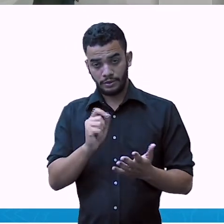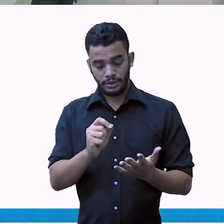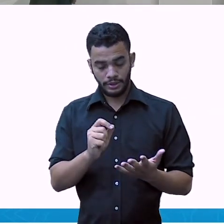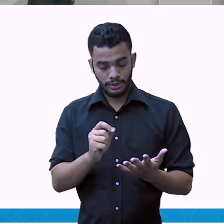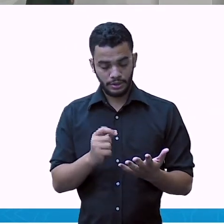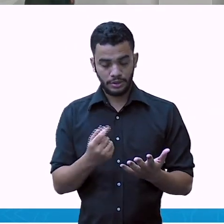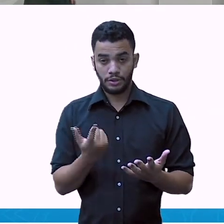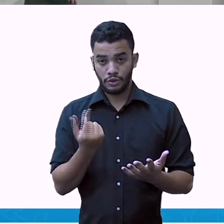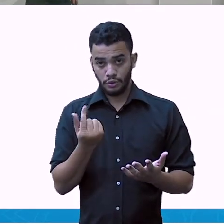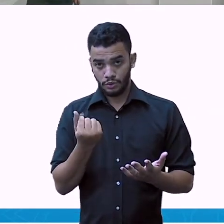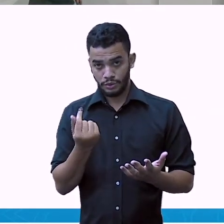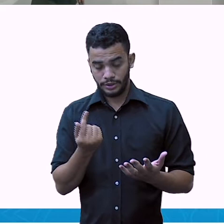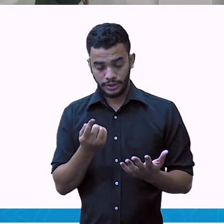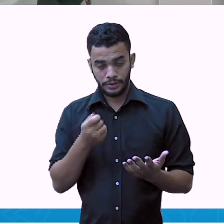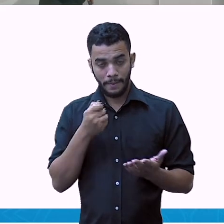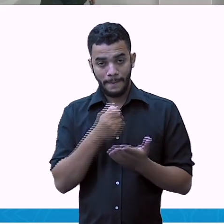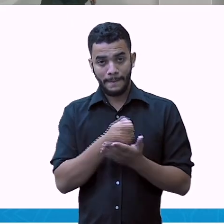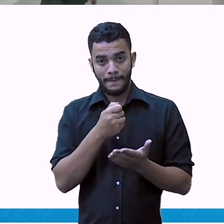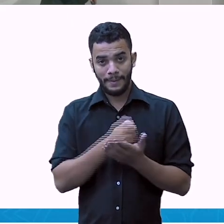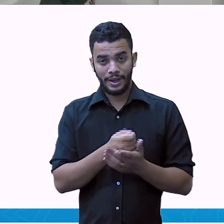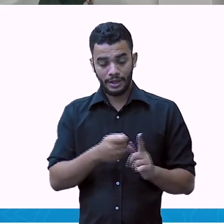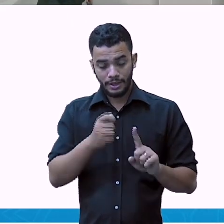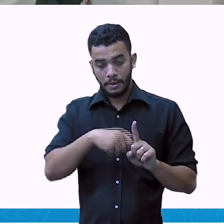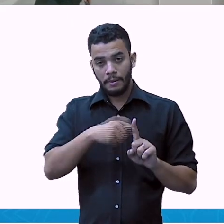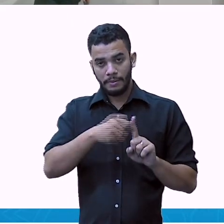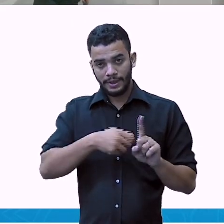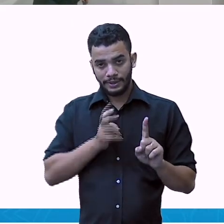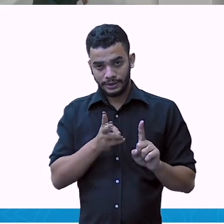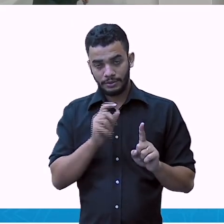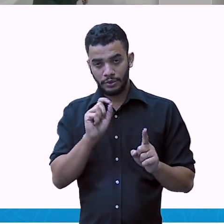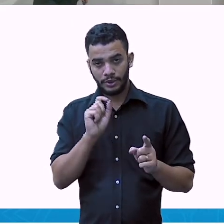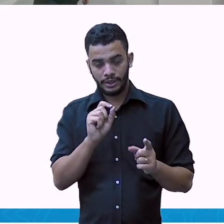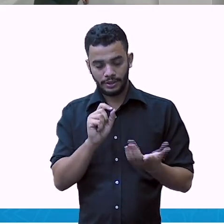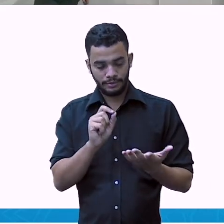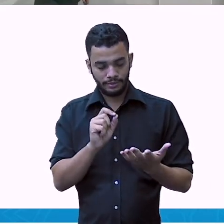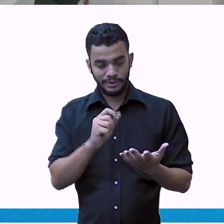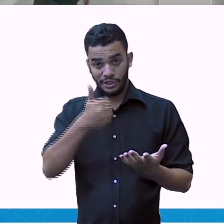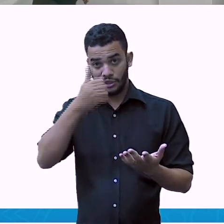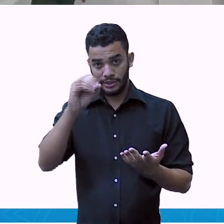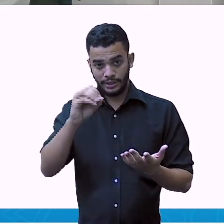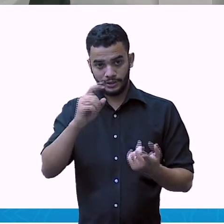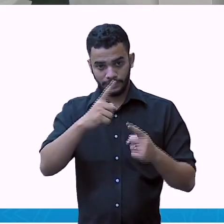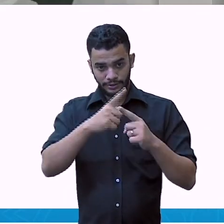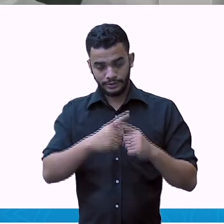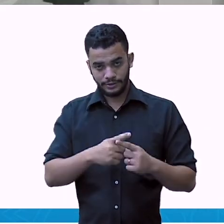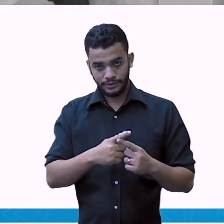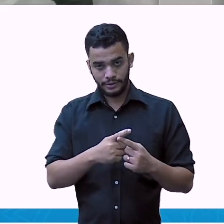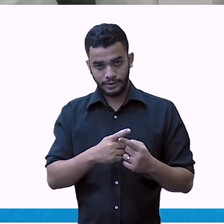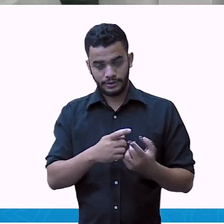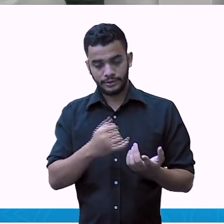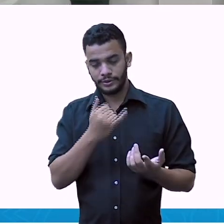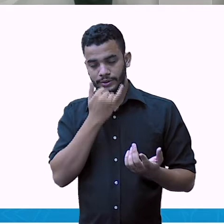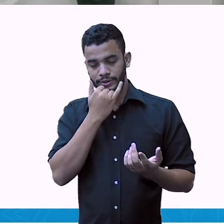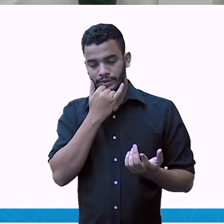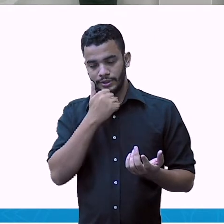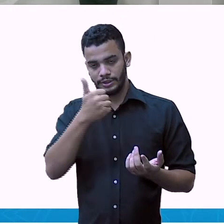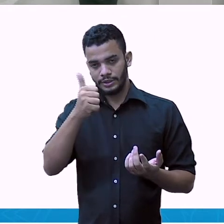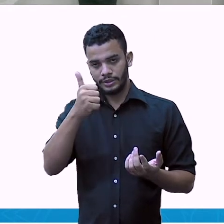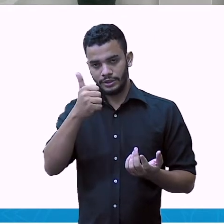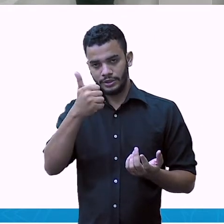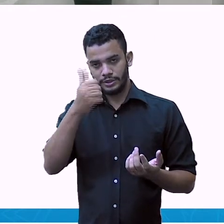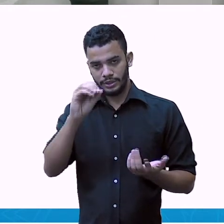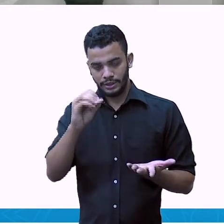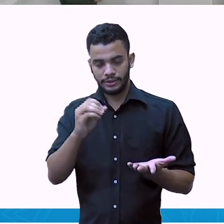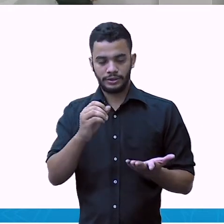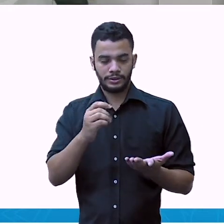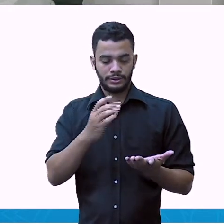222,80 é o valor que ele irá pagar por prestação. Ou seja, cada mês ele precisa pagar este